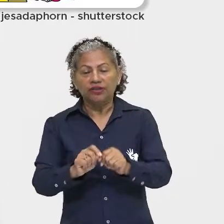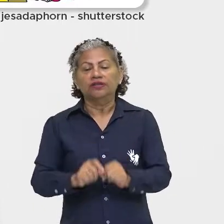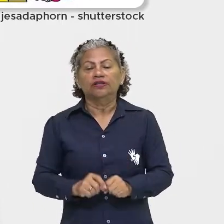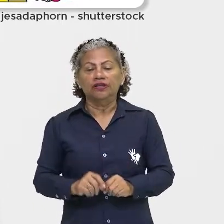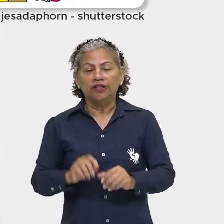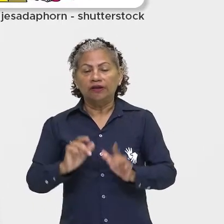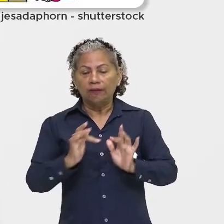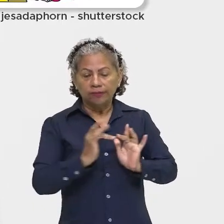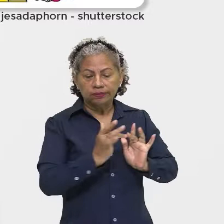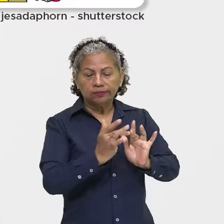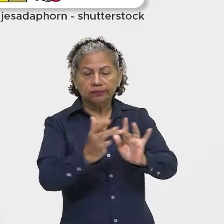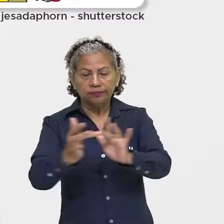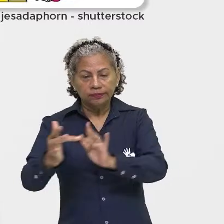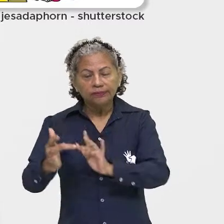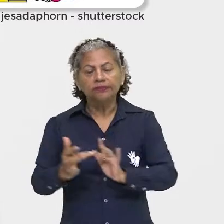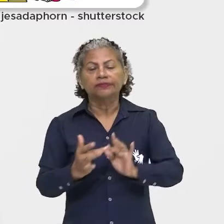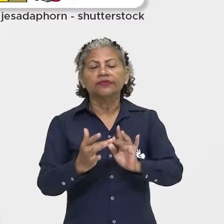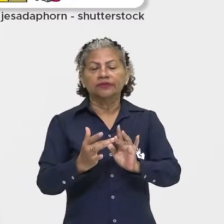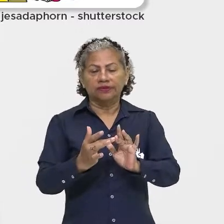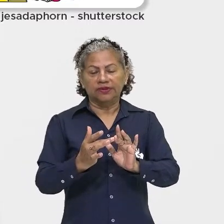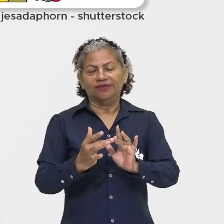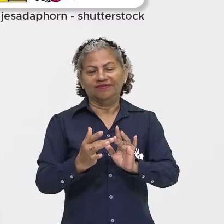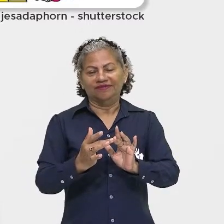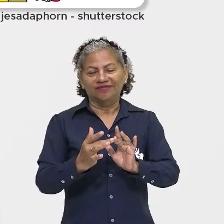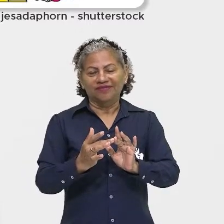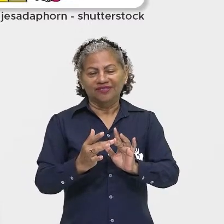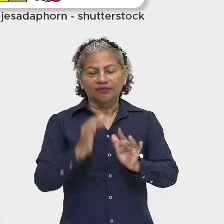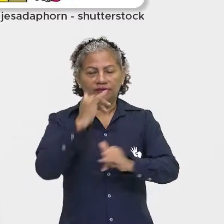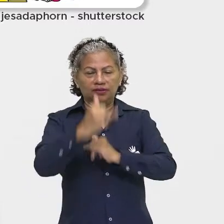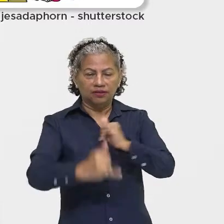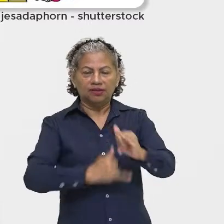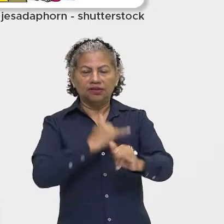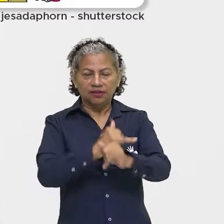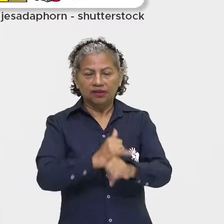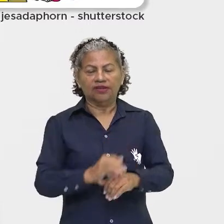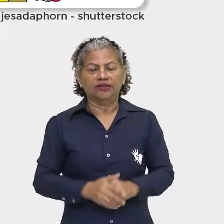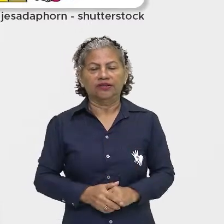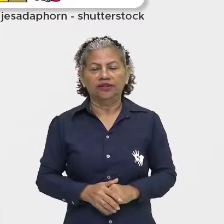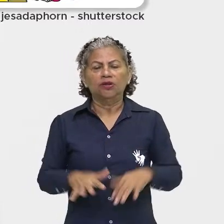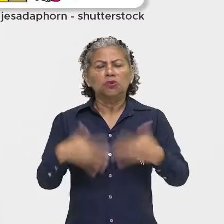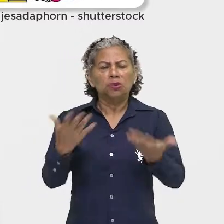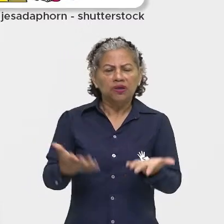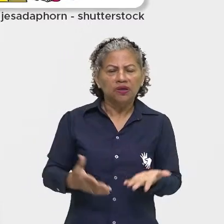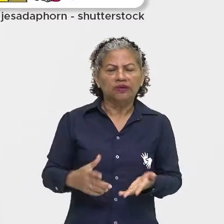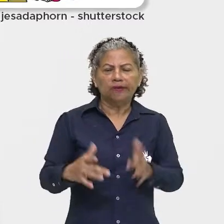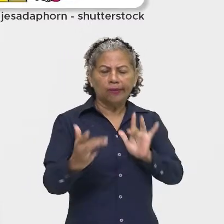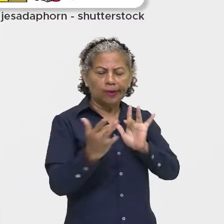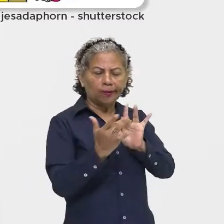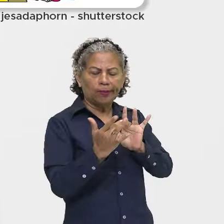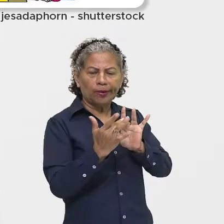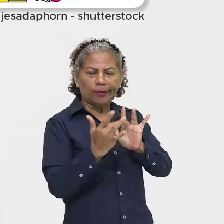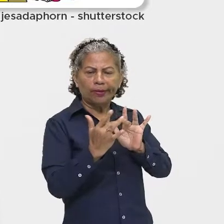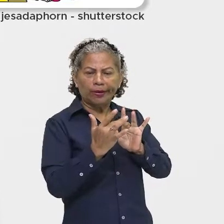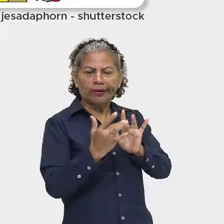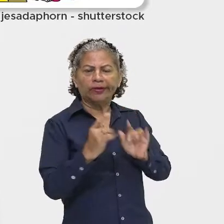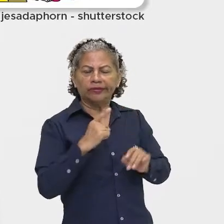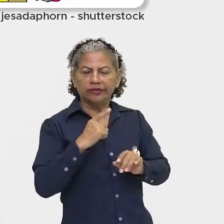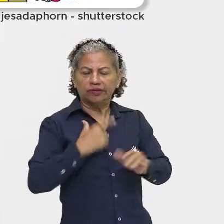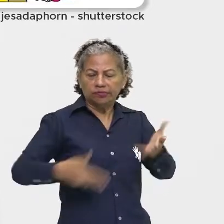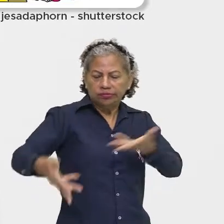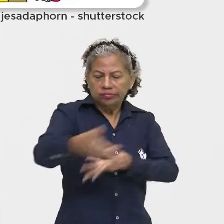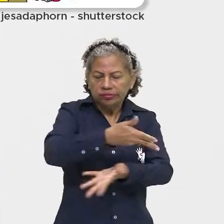suas tecnologias. Tá? Quando nos conectamos à rede mundial de computadores e nos relacionamos com